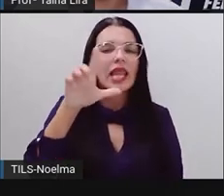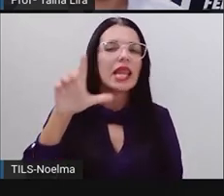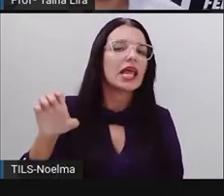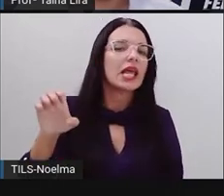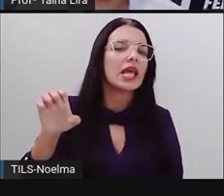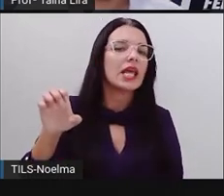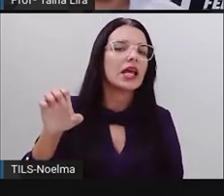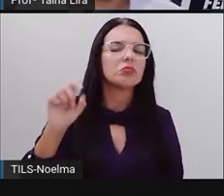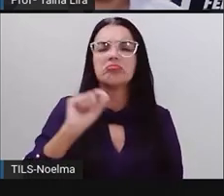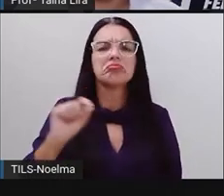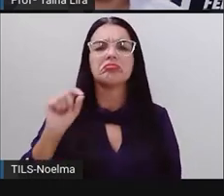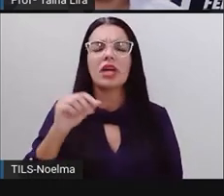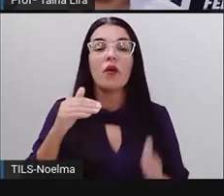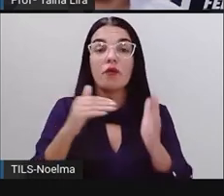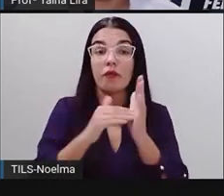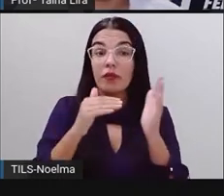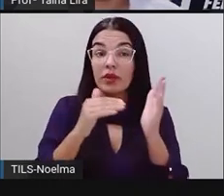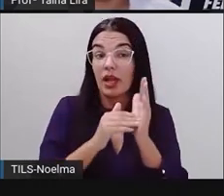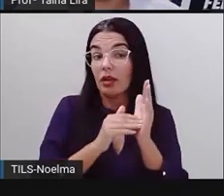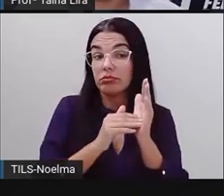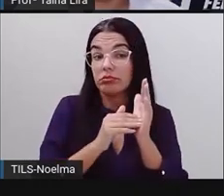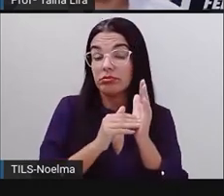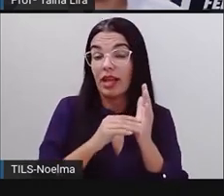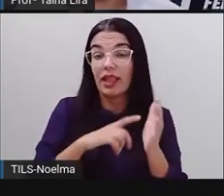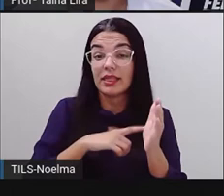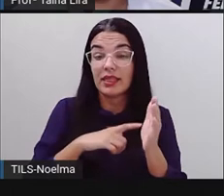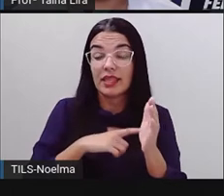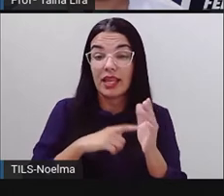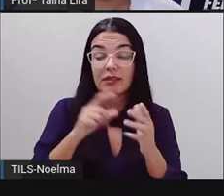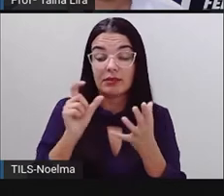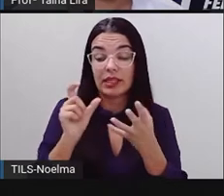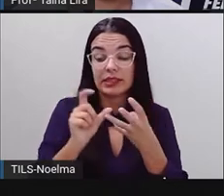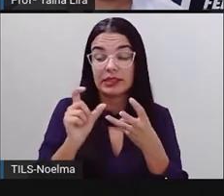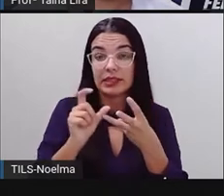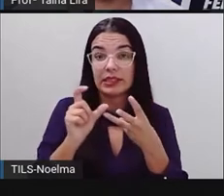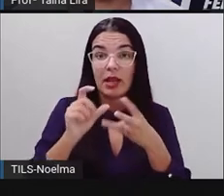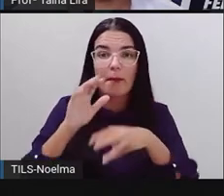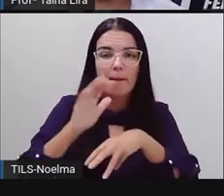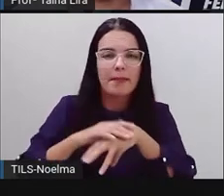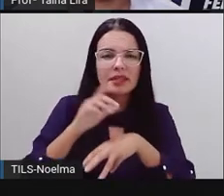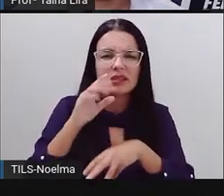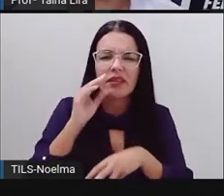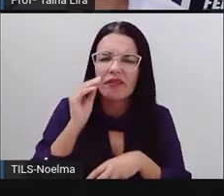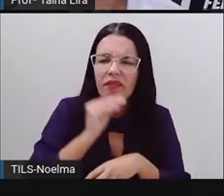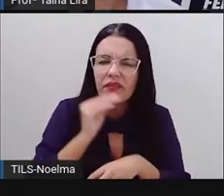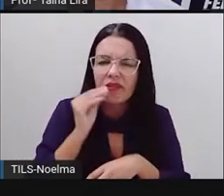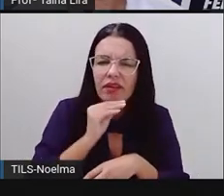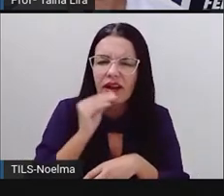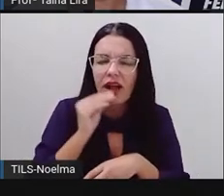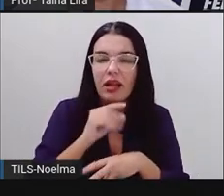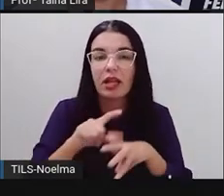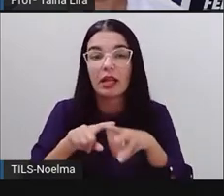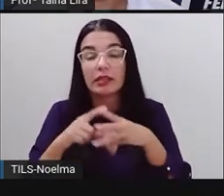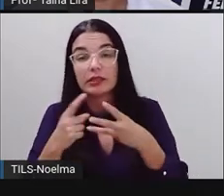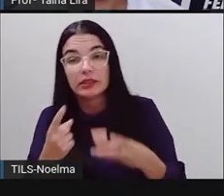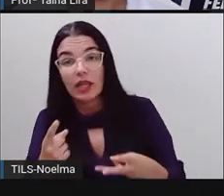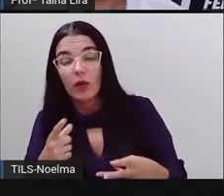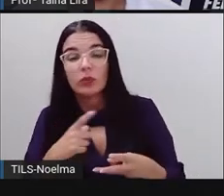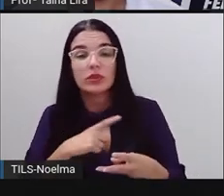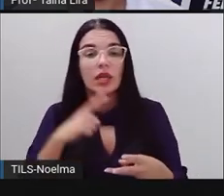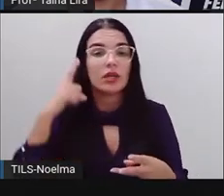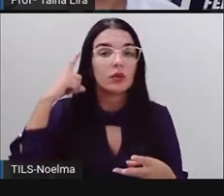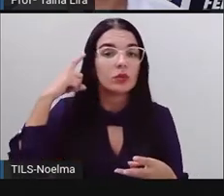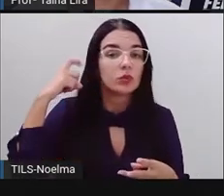Então observa em aqui ó que nós temos uma sílaba mais fraca tá porque nós já vimos aqui que a